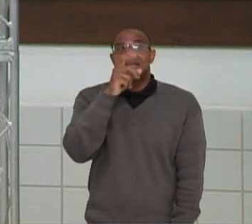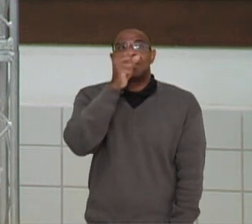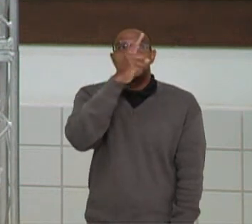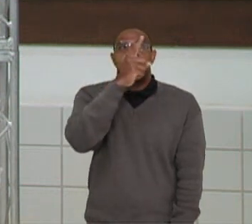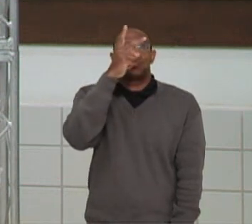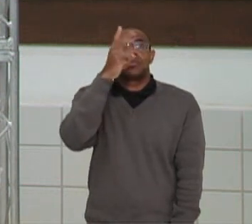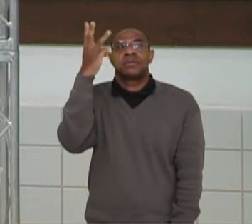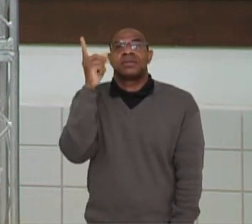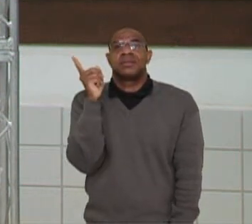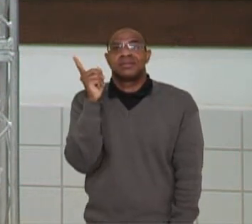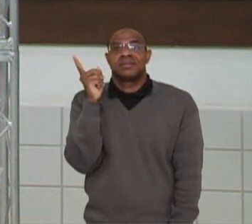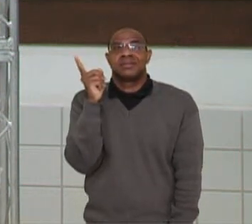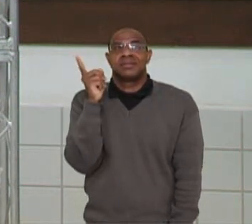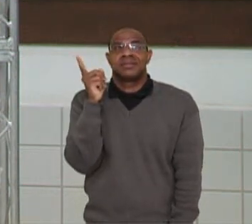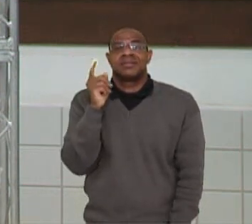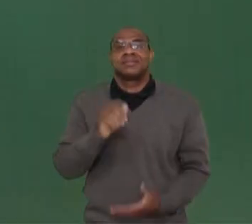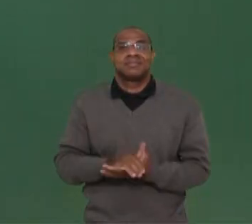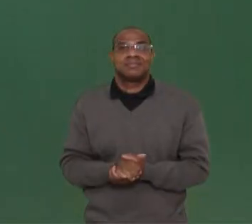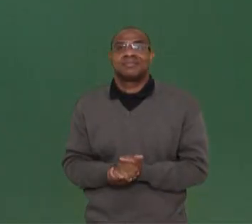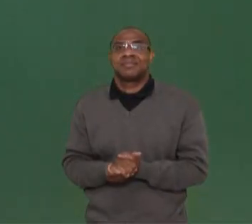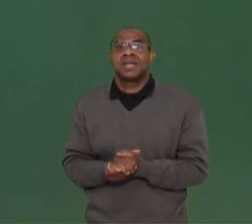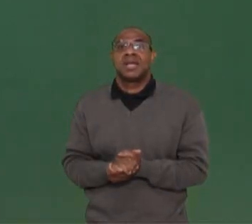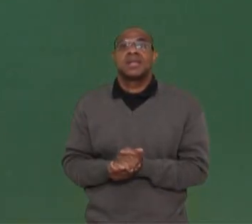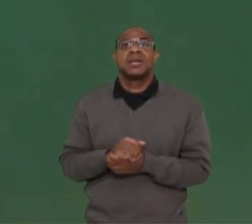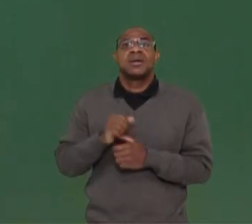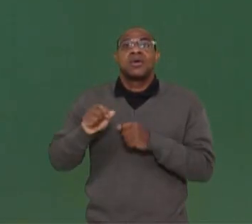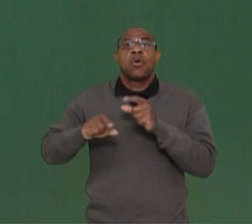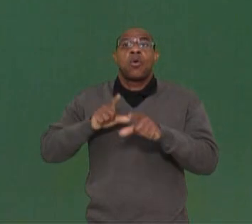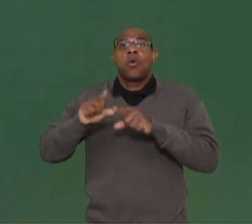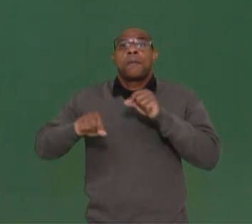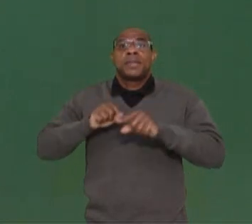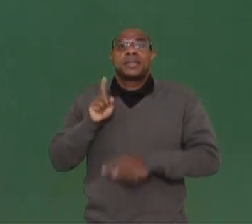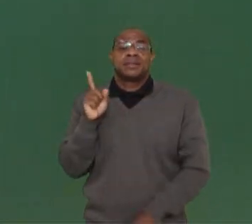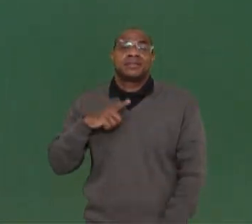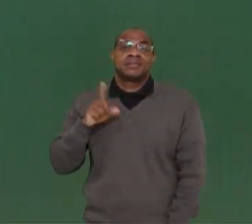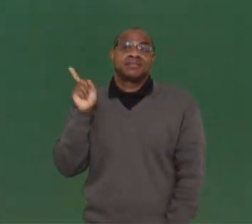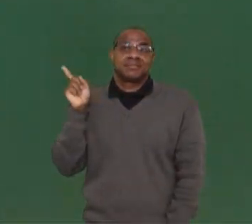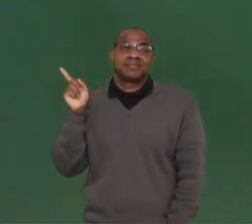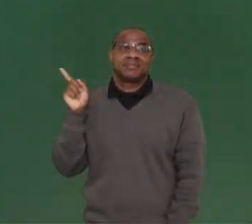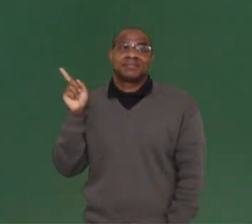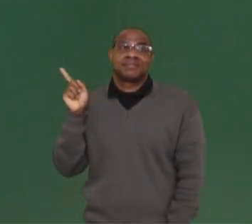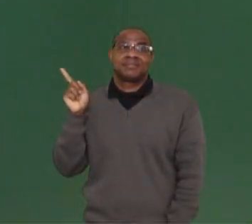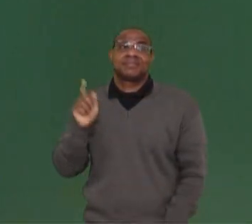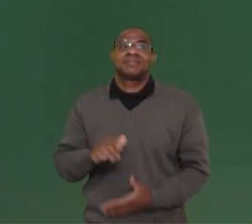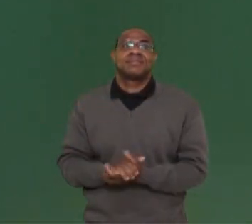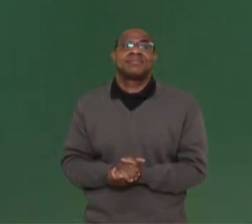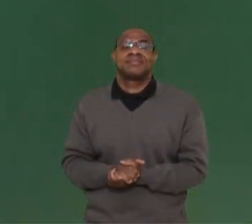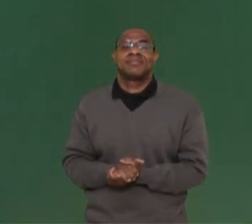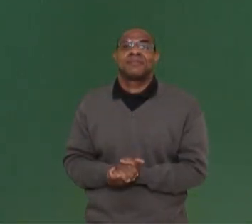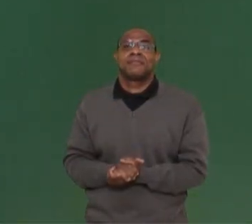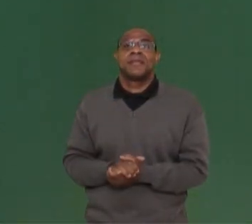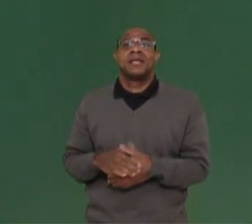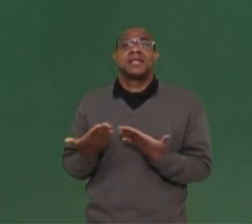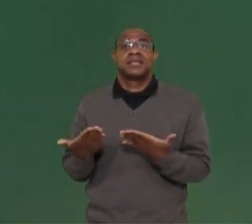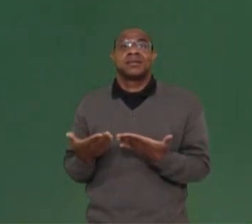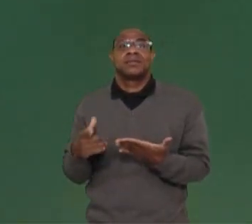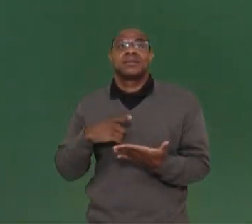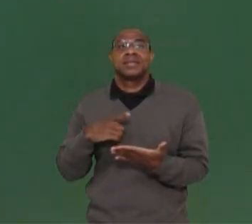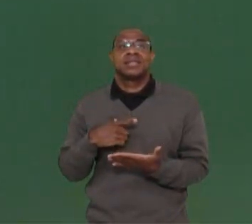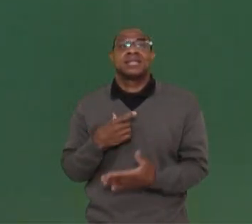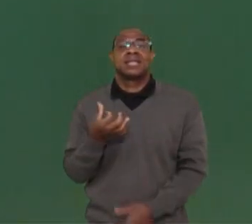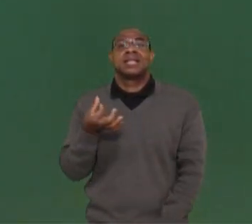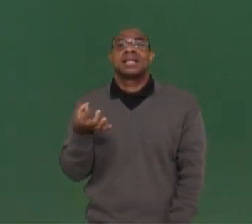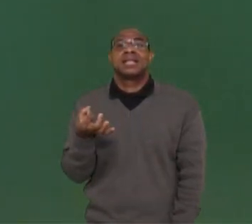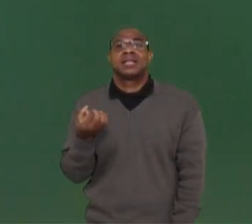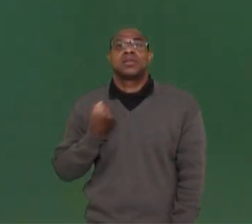Então você tem o quê? 5 vezes 4, 20. 20 vezes 3, 60. Então você tem 60 números